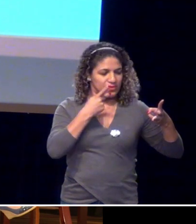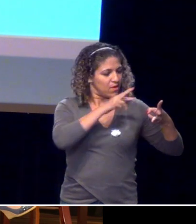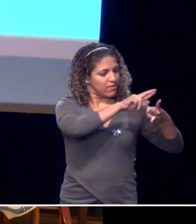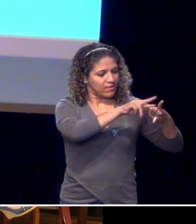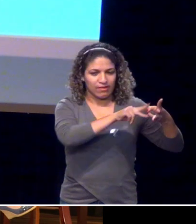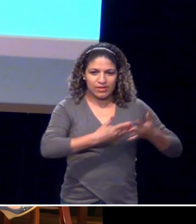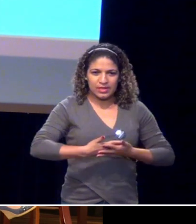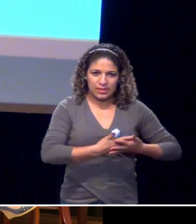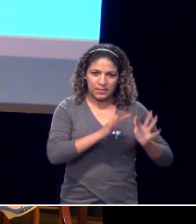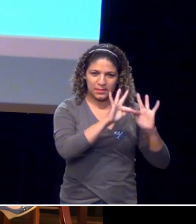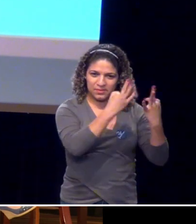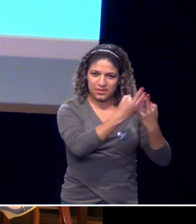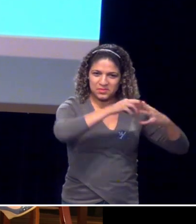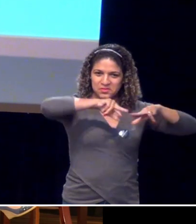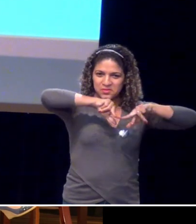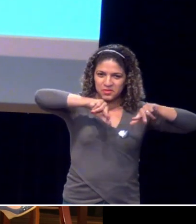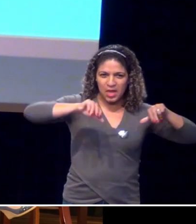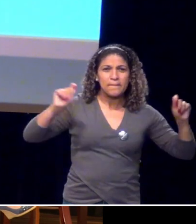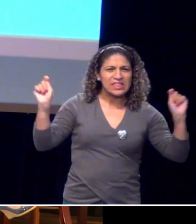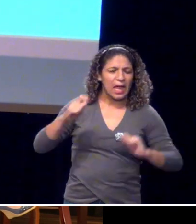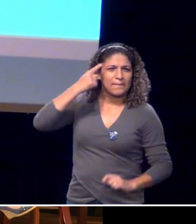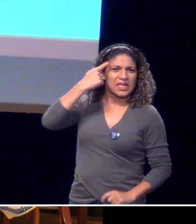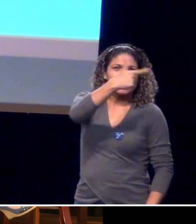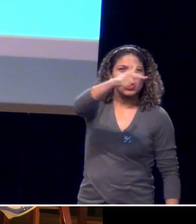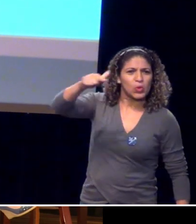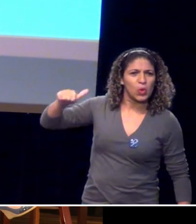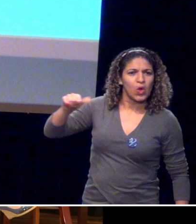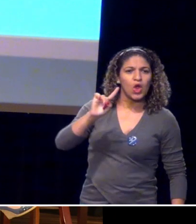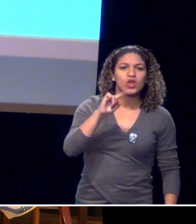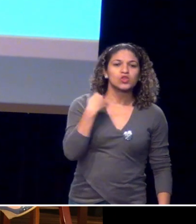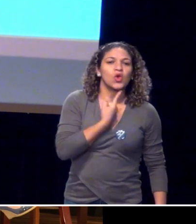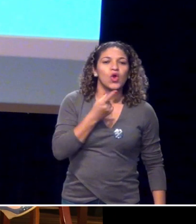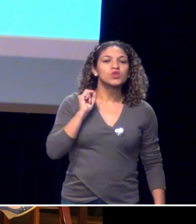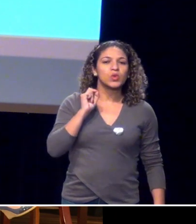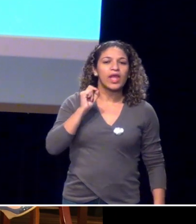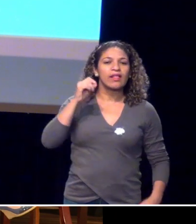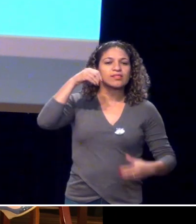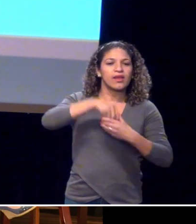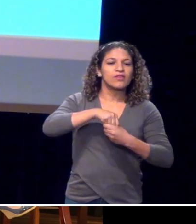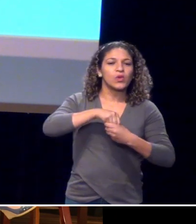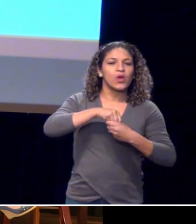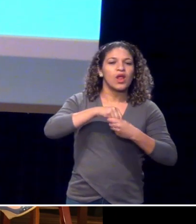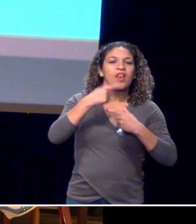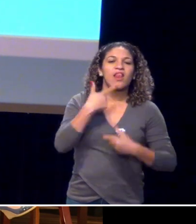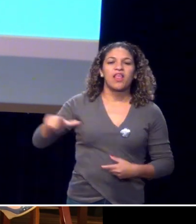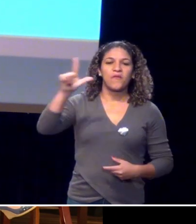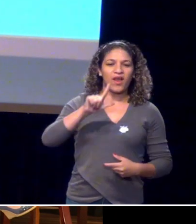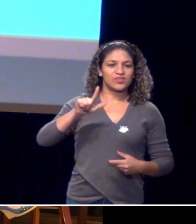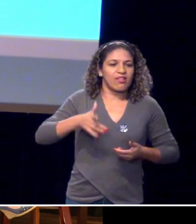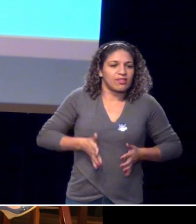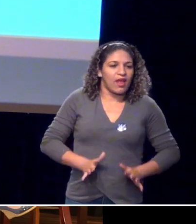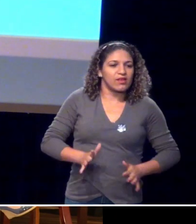gente poderia pensar em tantos outros, nós nascemos imersos na linguagem. Então, quando a